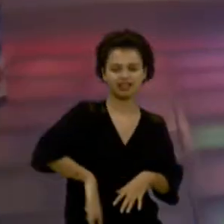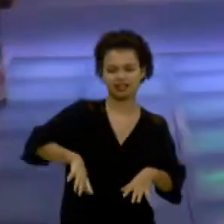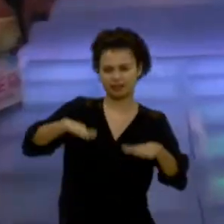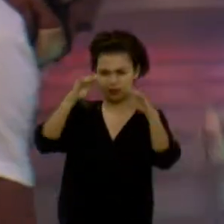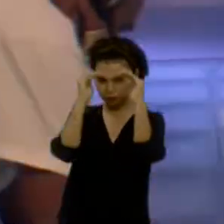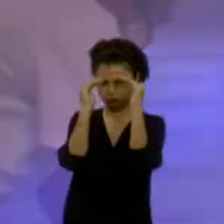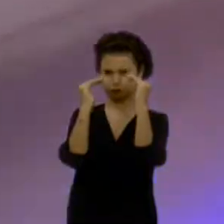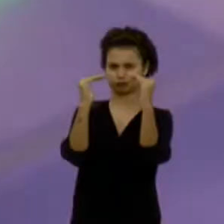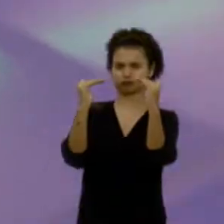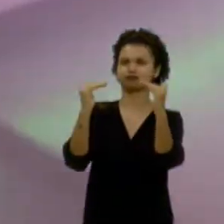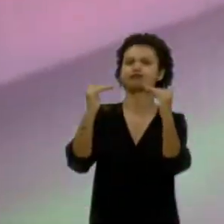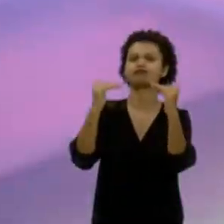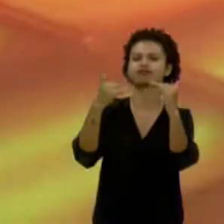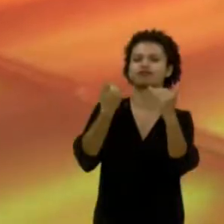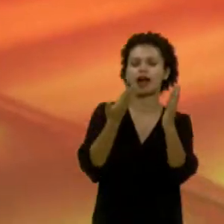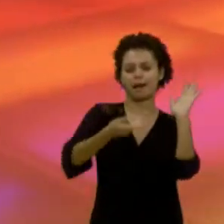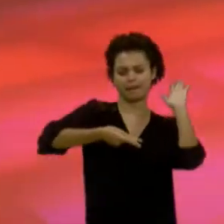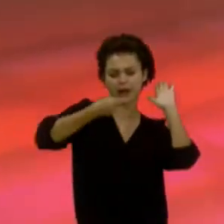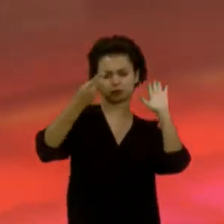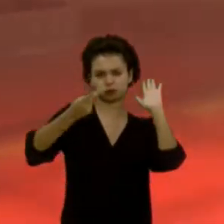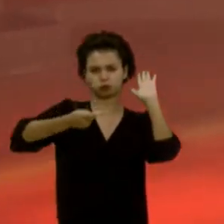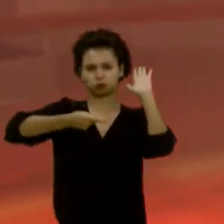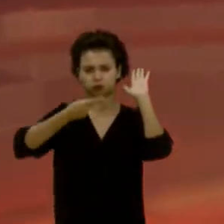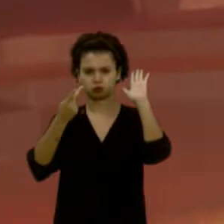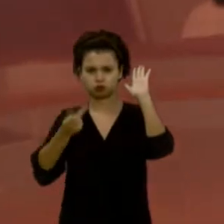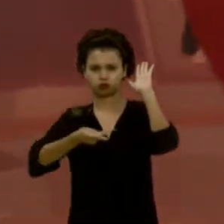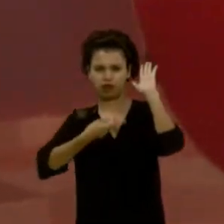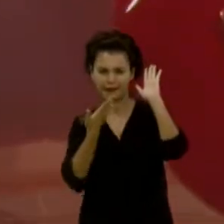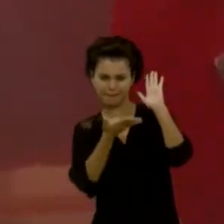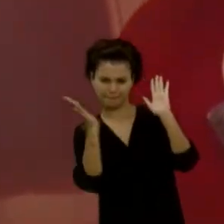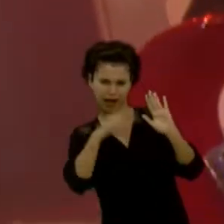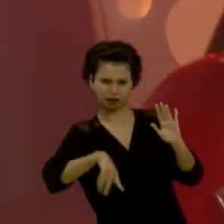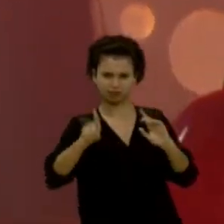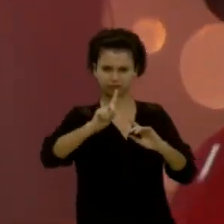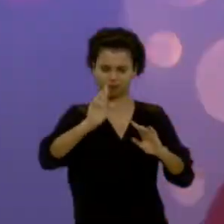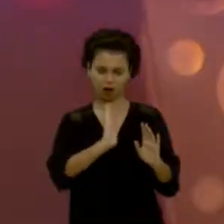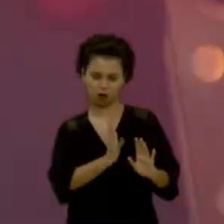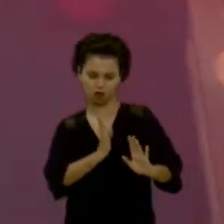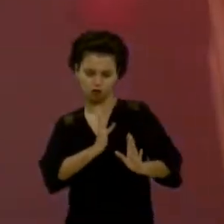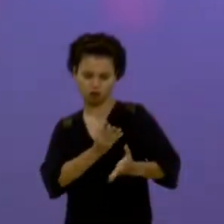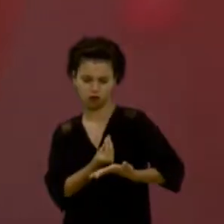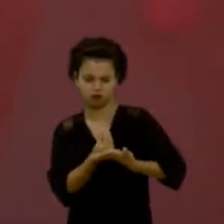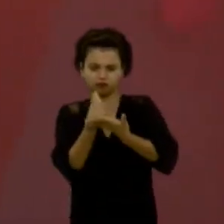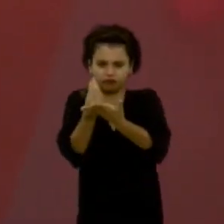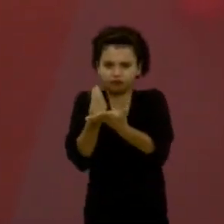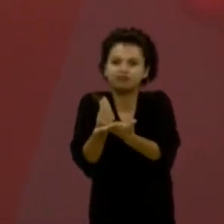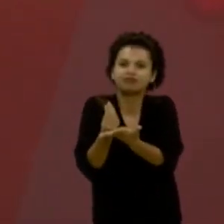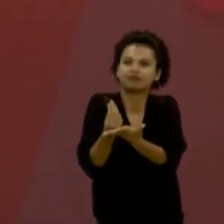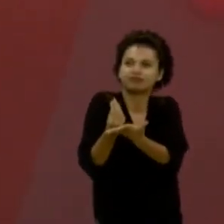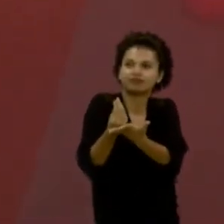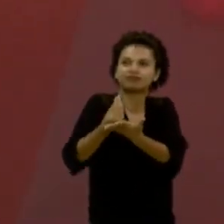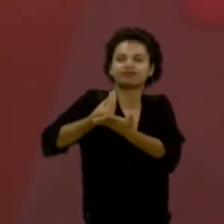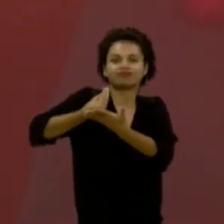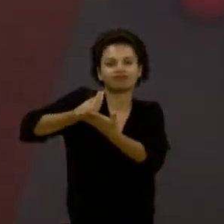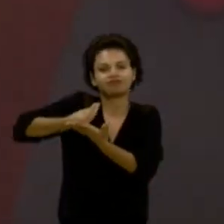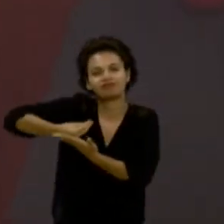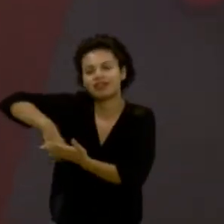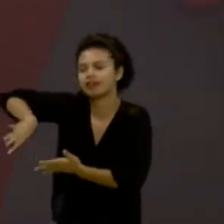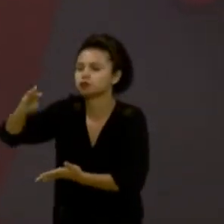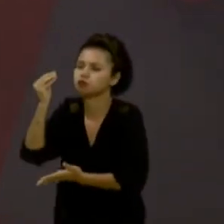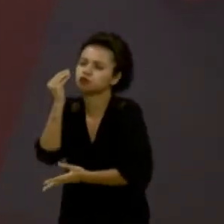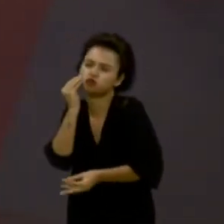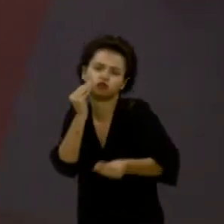consideração. Vai prometer não ser mais rude e entregar seu coração. Beijar, cheirar,